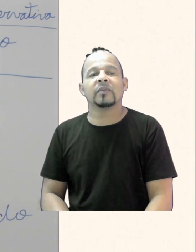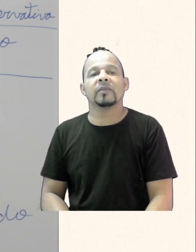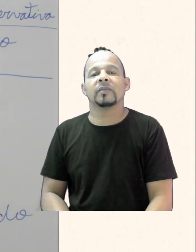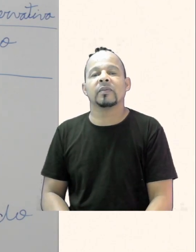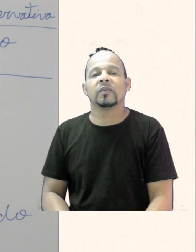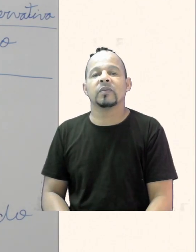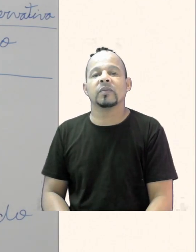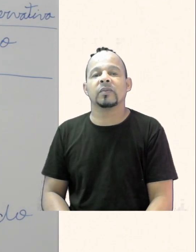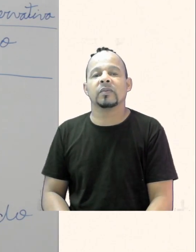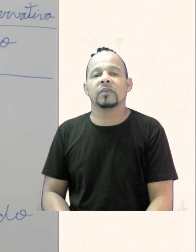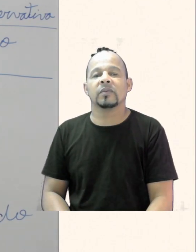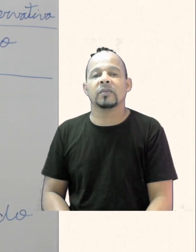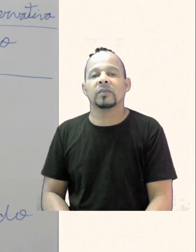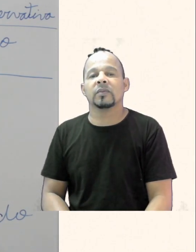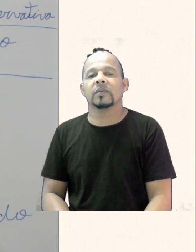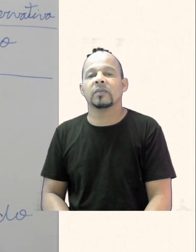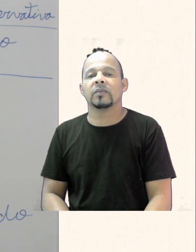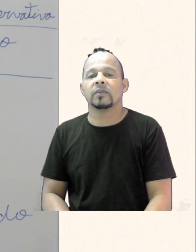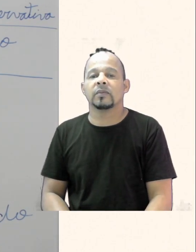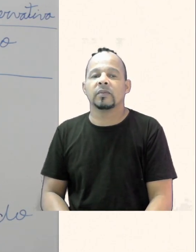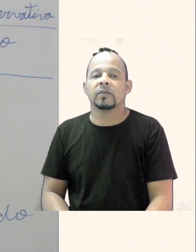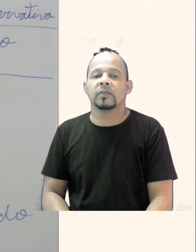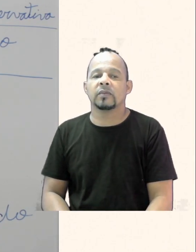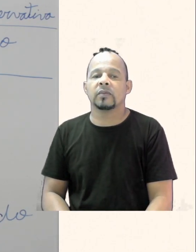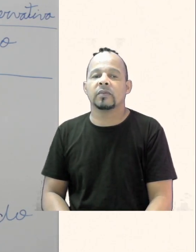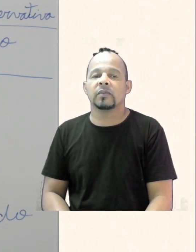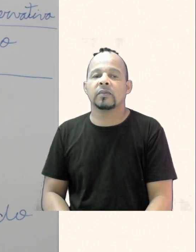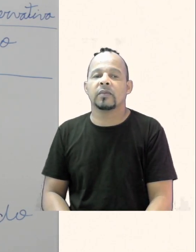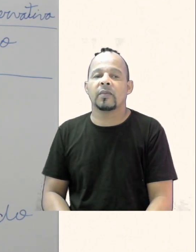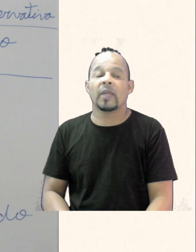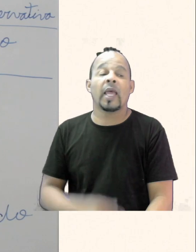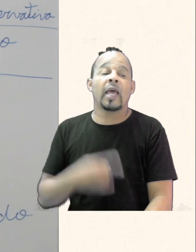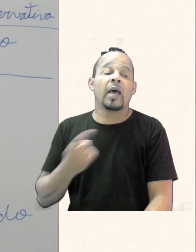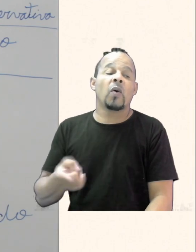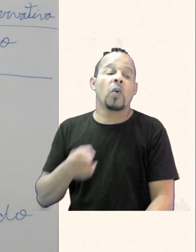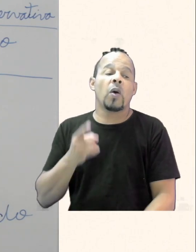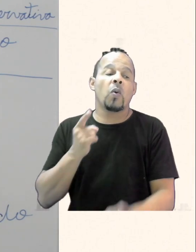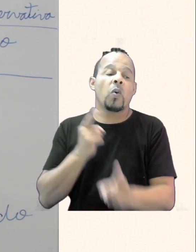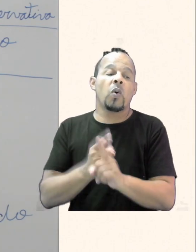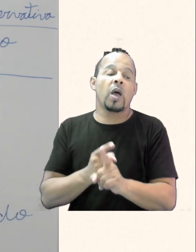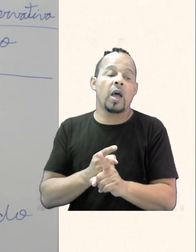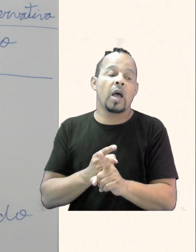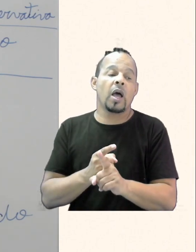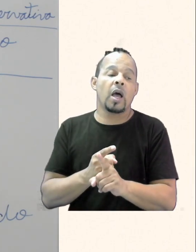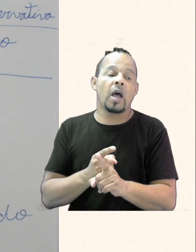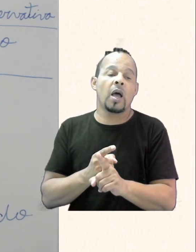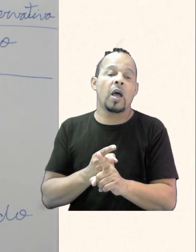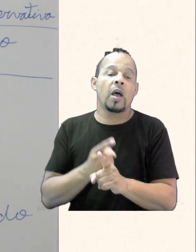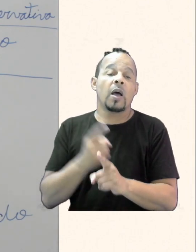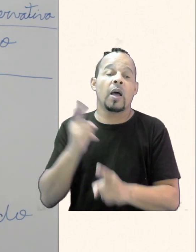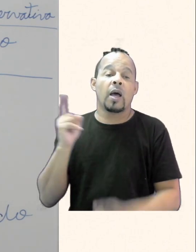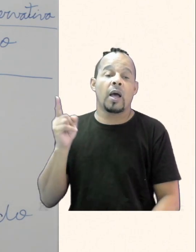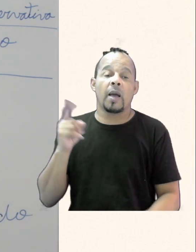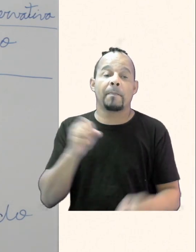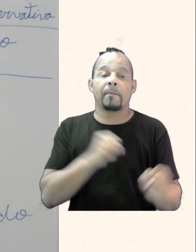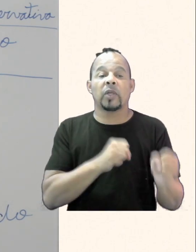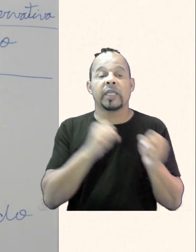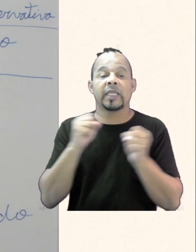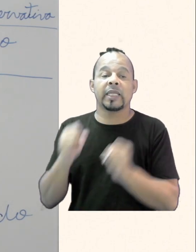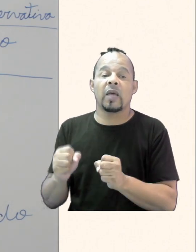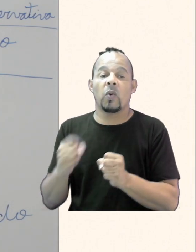um potencial, tranquilo? Um potencial U, tal